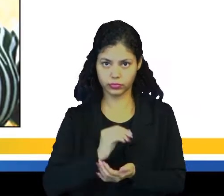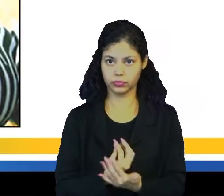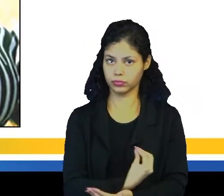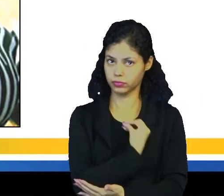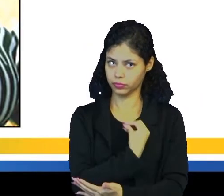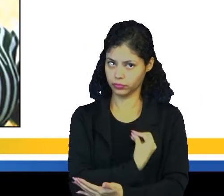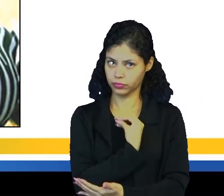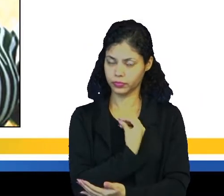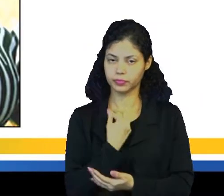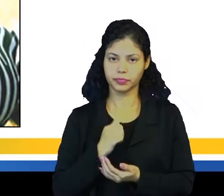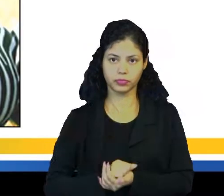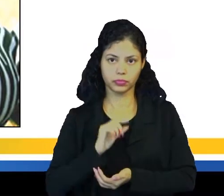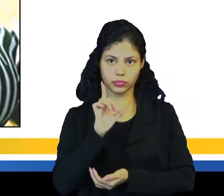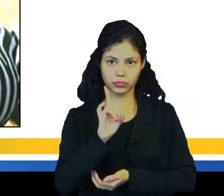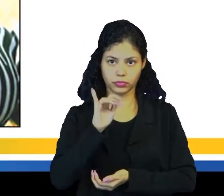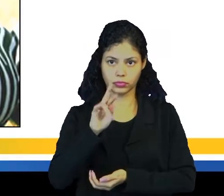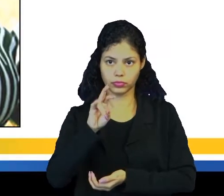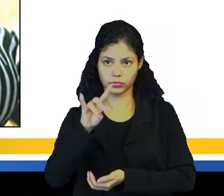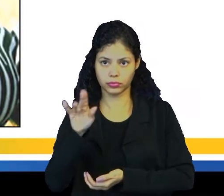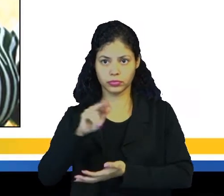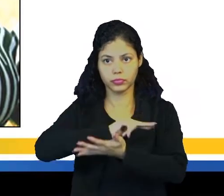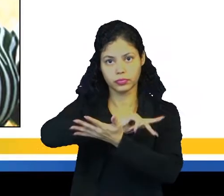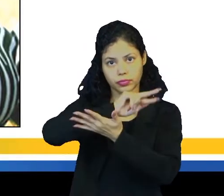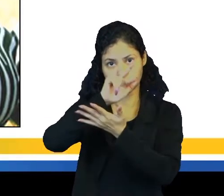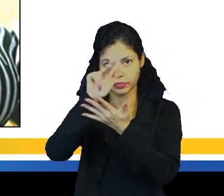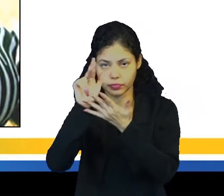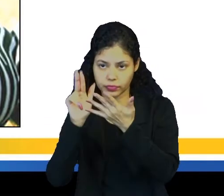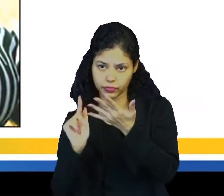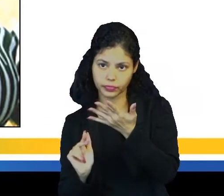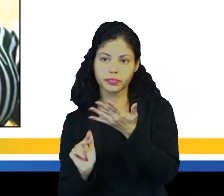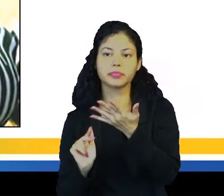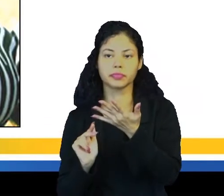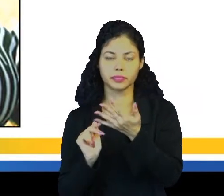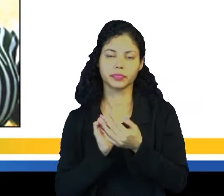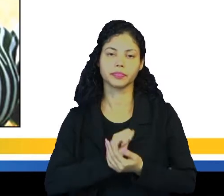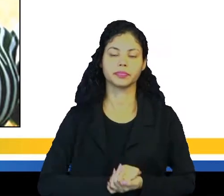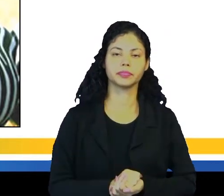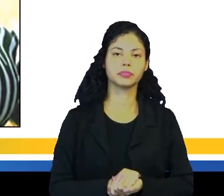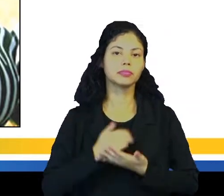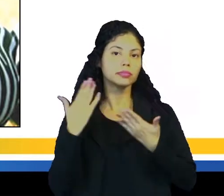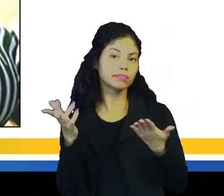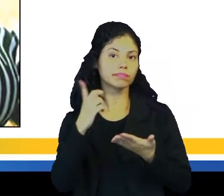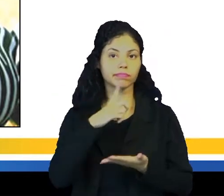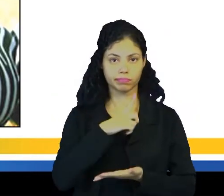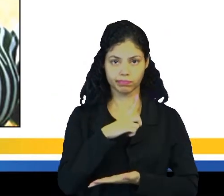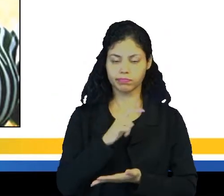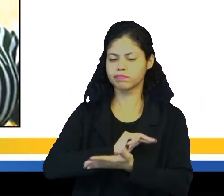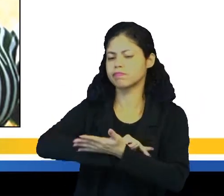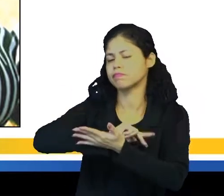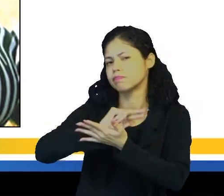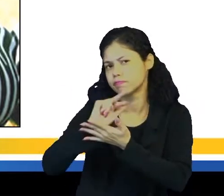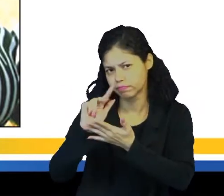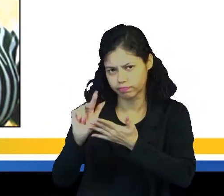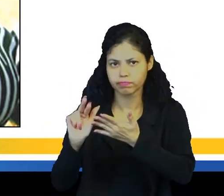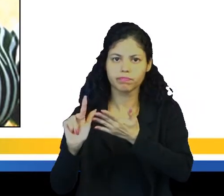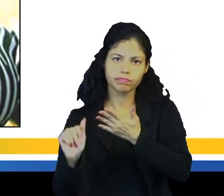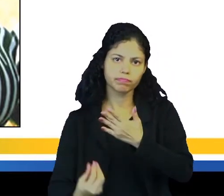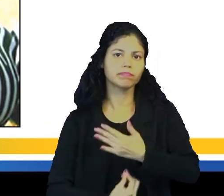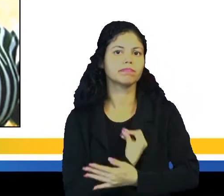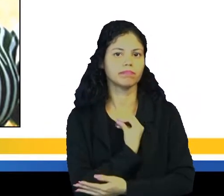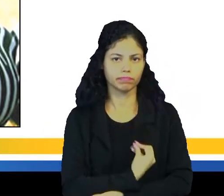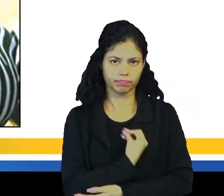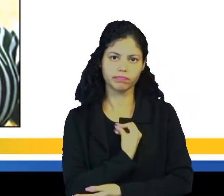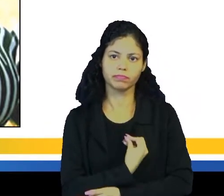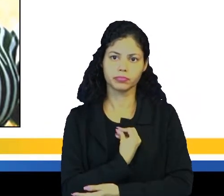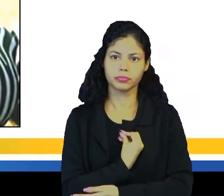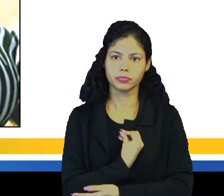que significa vida, e diversidade é igual a variedade. Então nós temos aí uma variedade de vida, né?